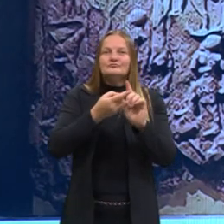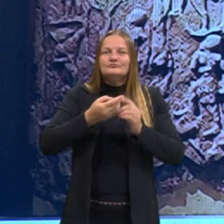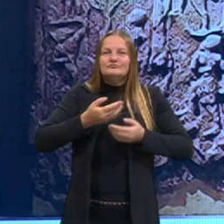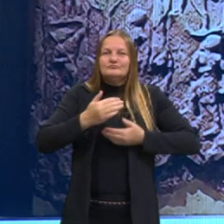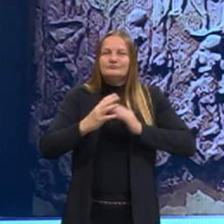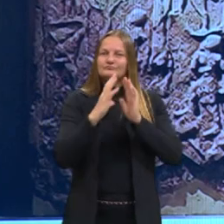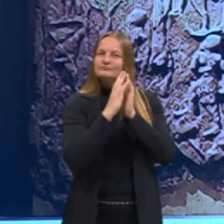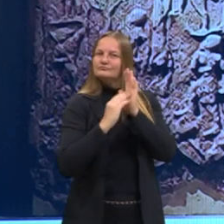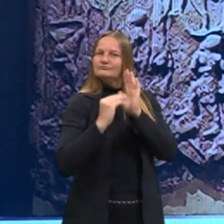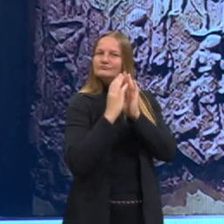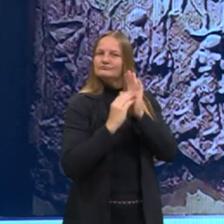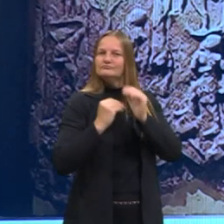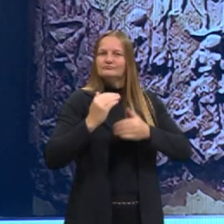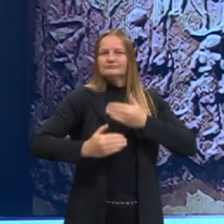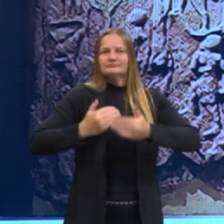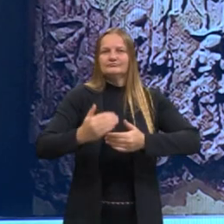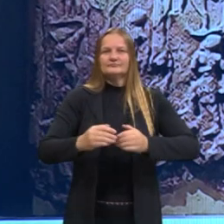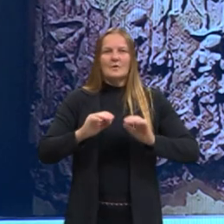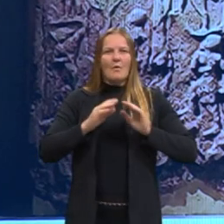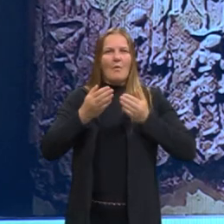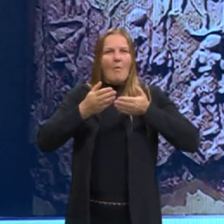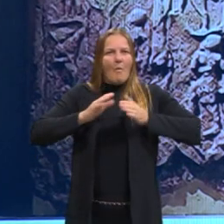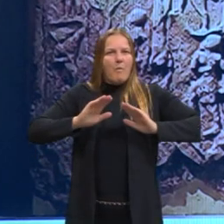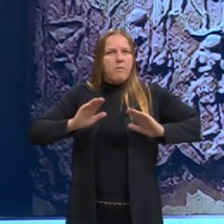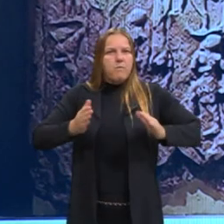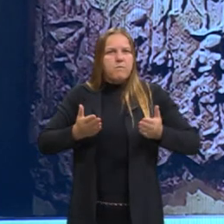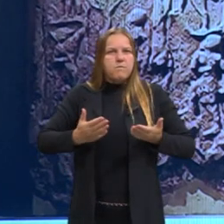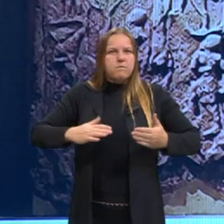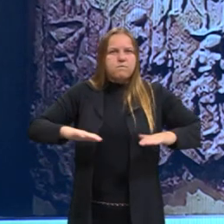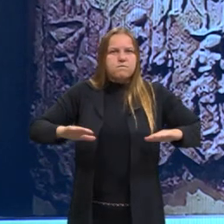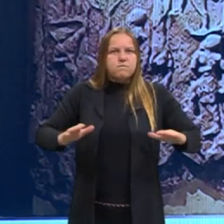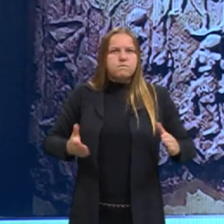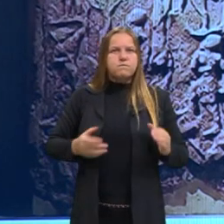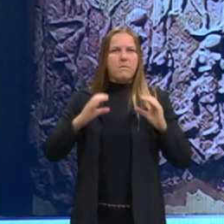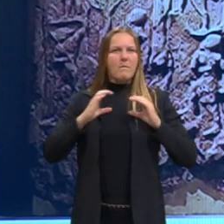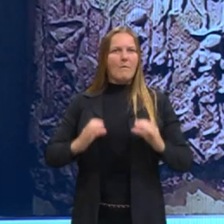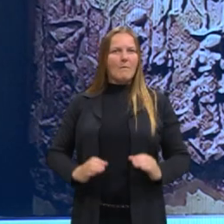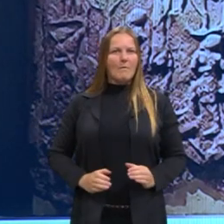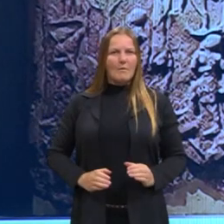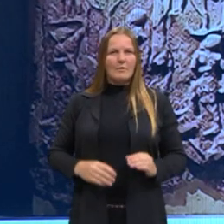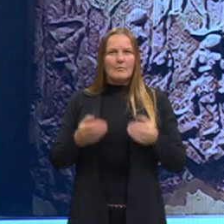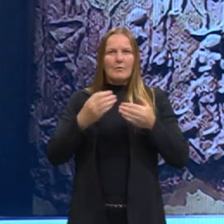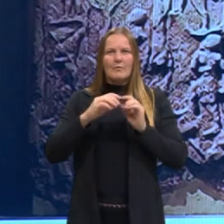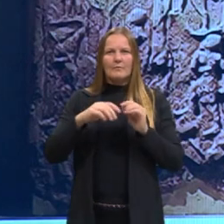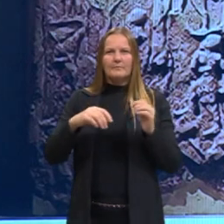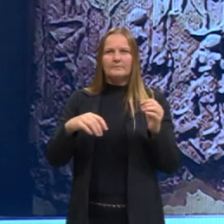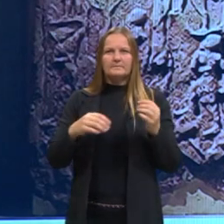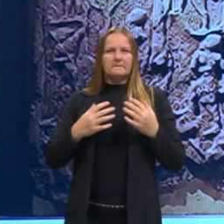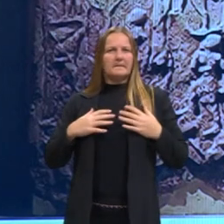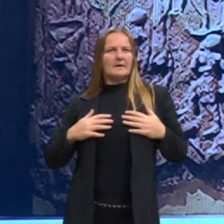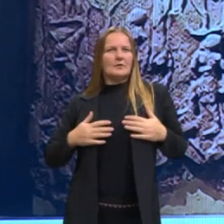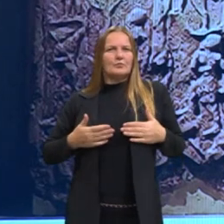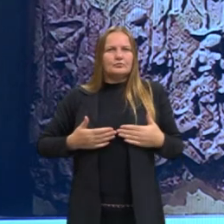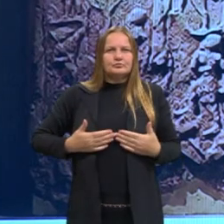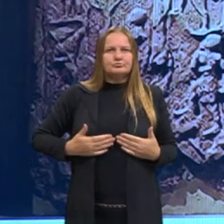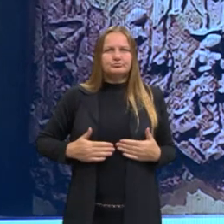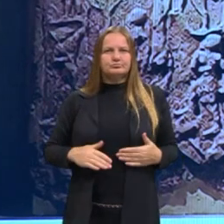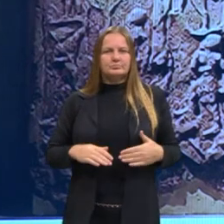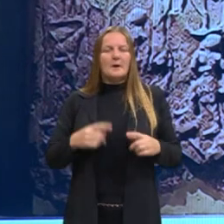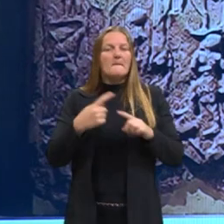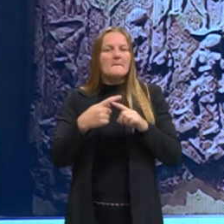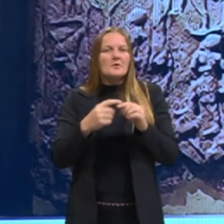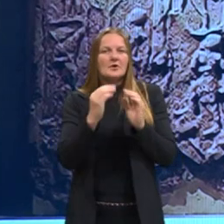percebe essas características né no corpo né A A A escultura ele a deusa tocando o seu seio o representando